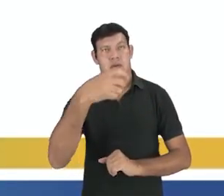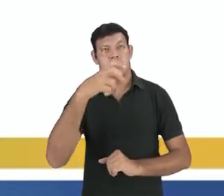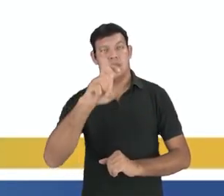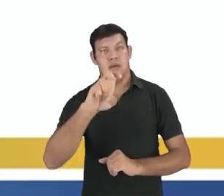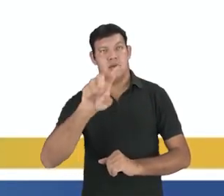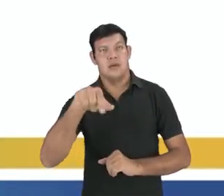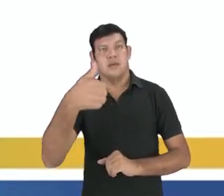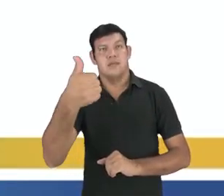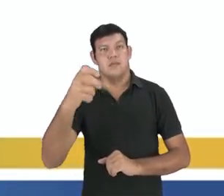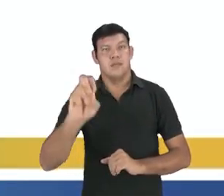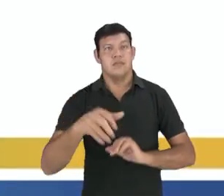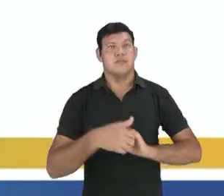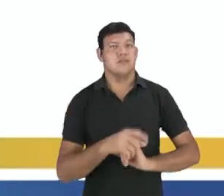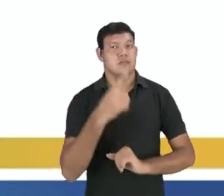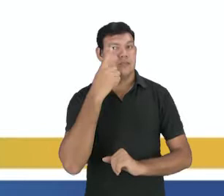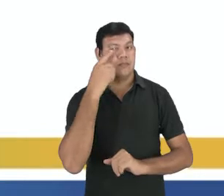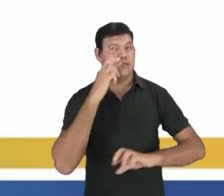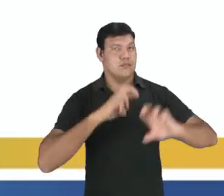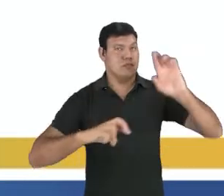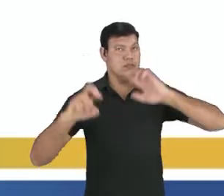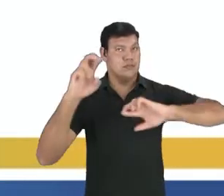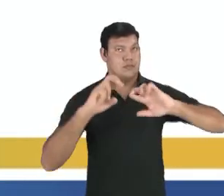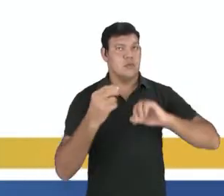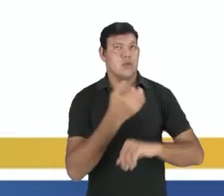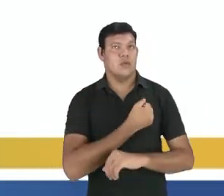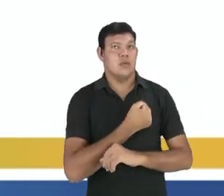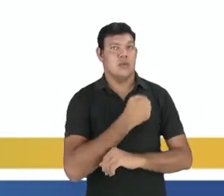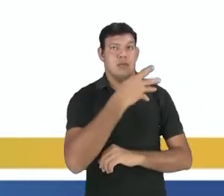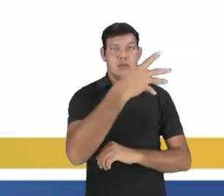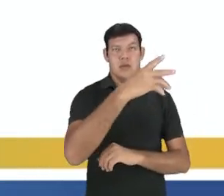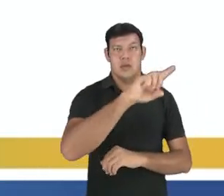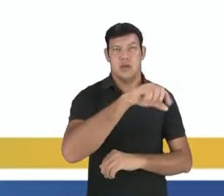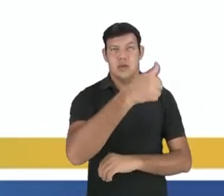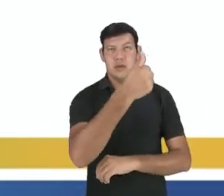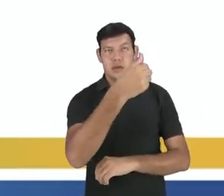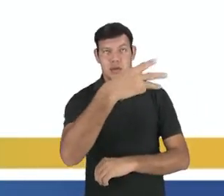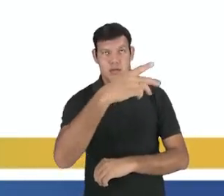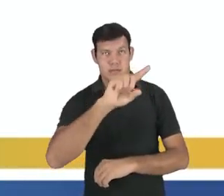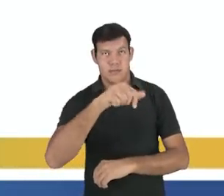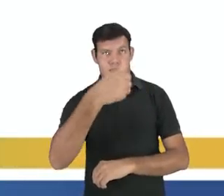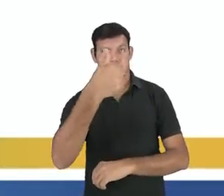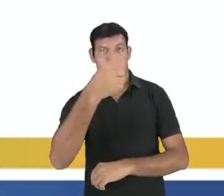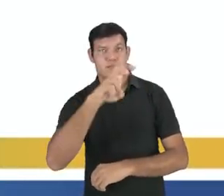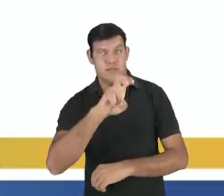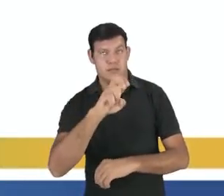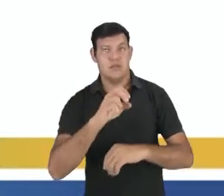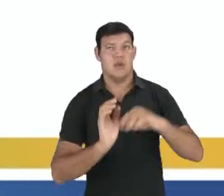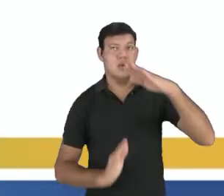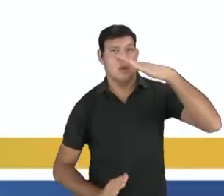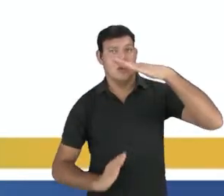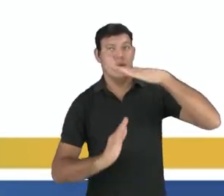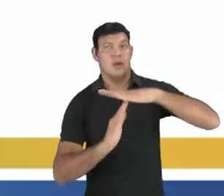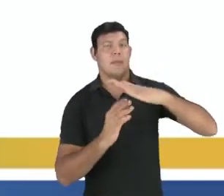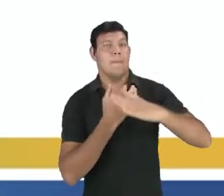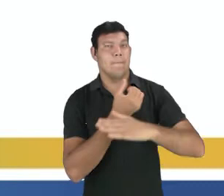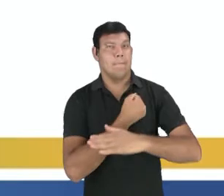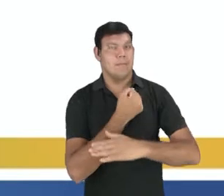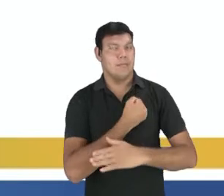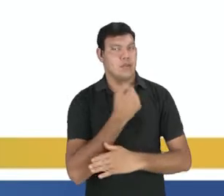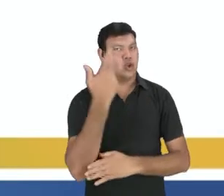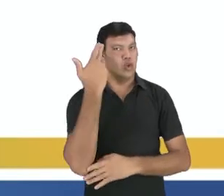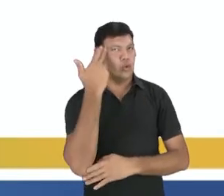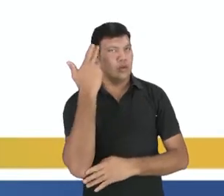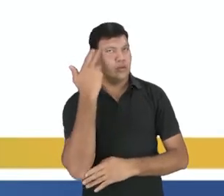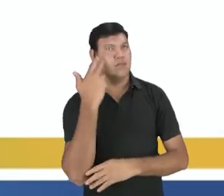Observe que entre os números 4, 13 e 15, o maior número comum, ou seja, o maior